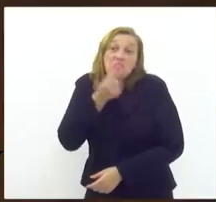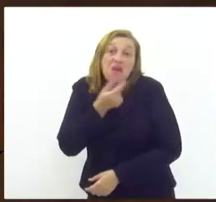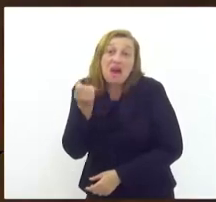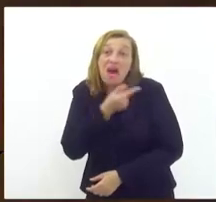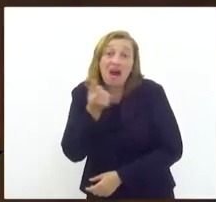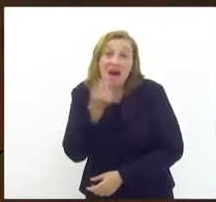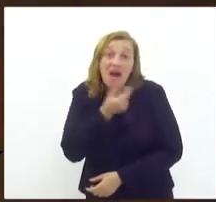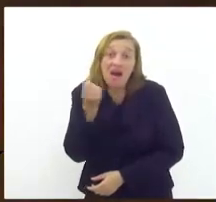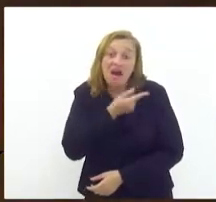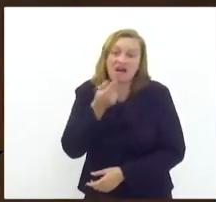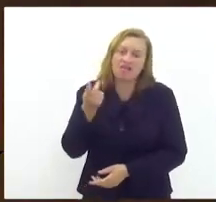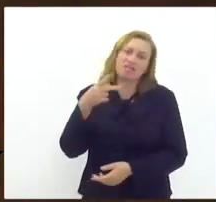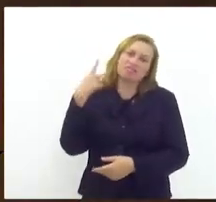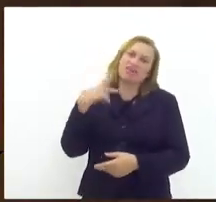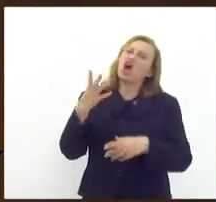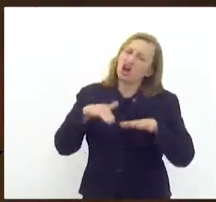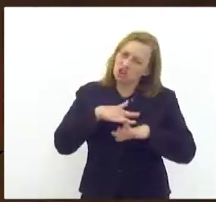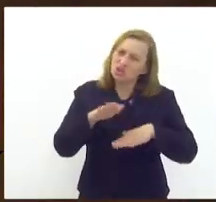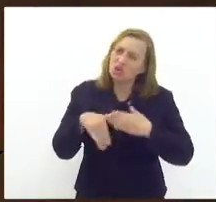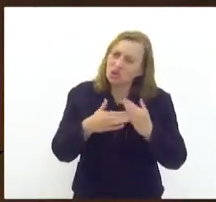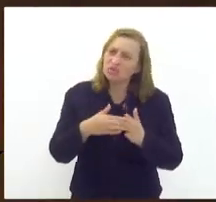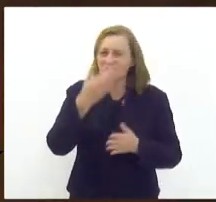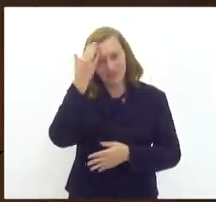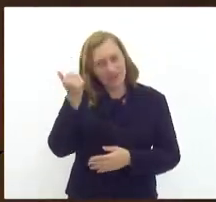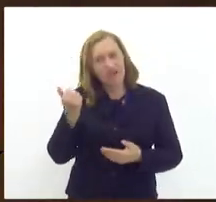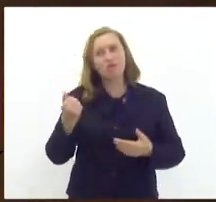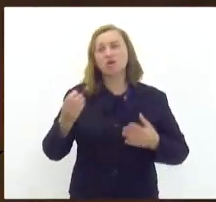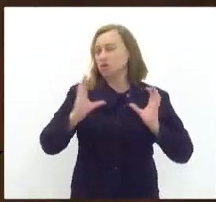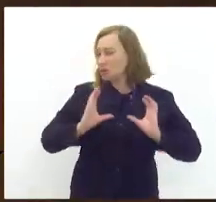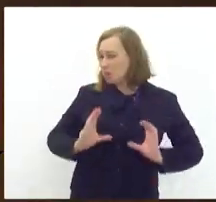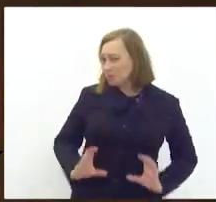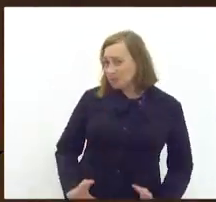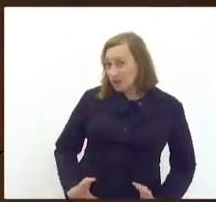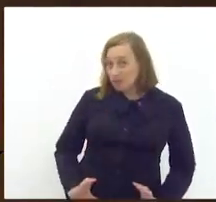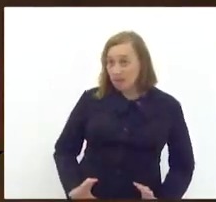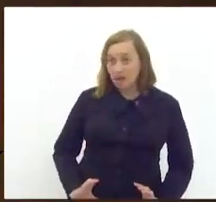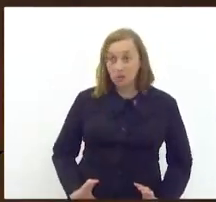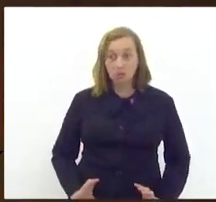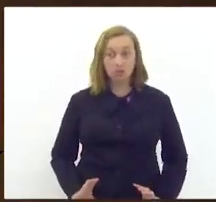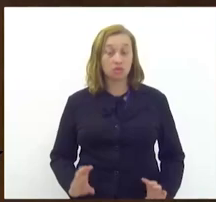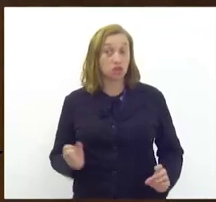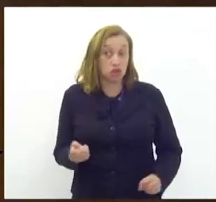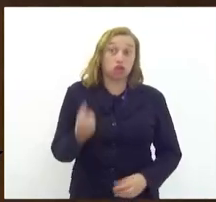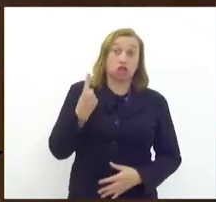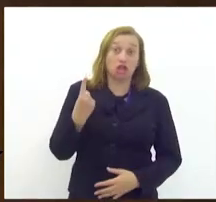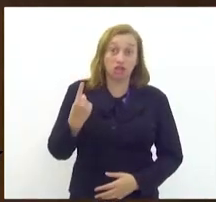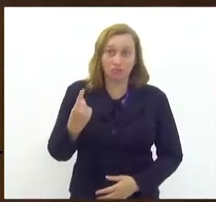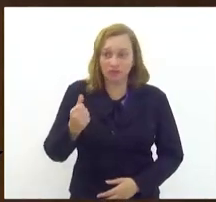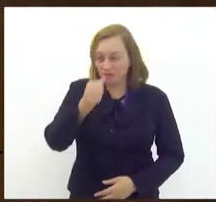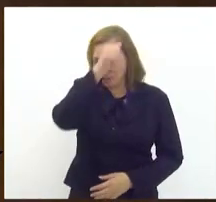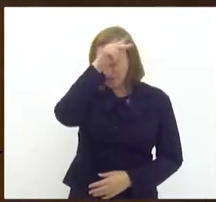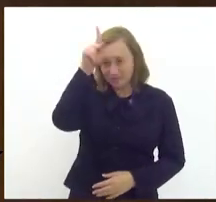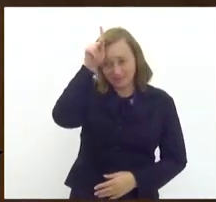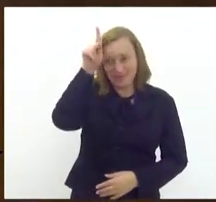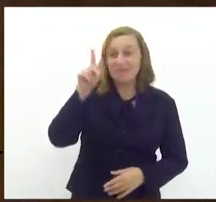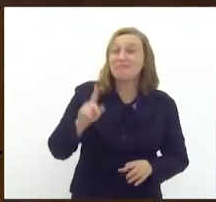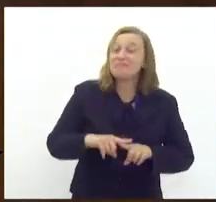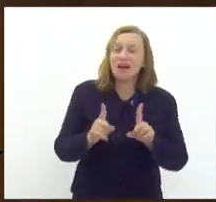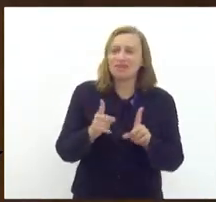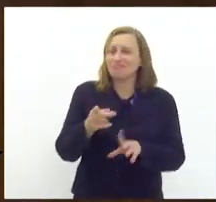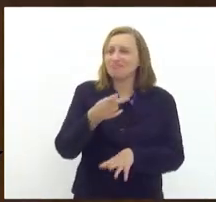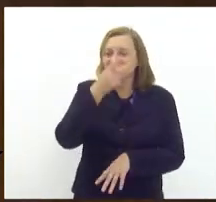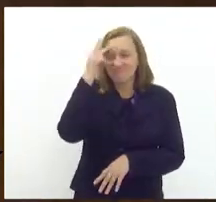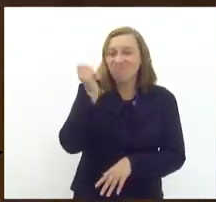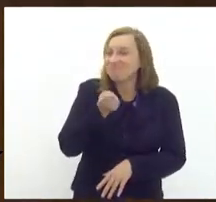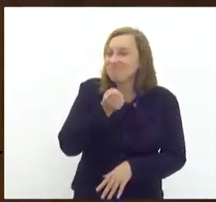todo mundo sabe do comportamento beirando ela sivia do prefeito mas ninguém falou disso até